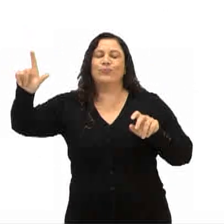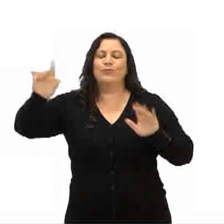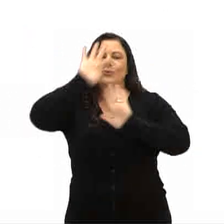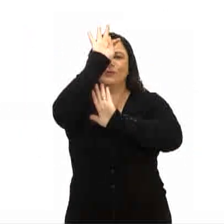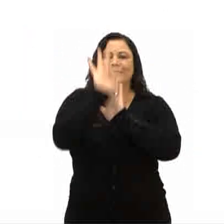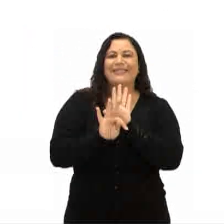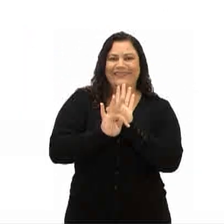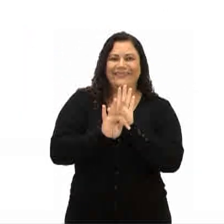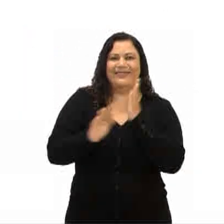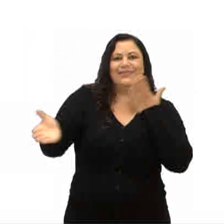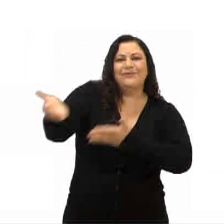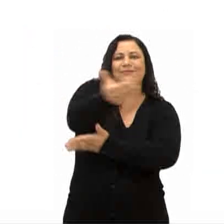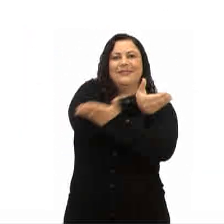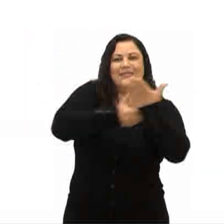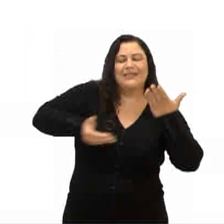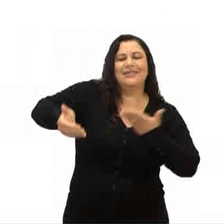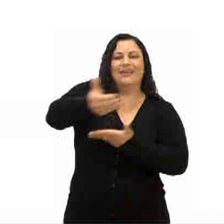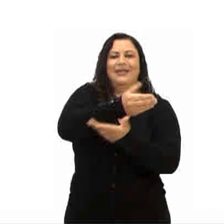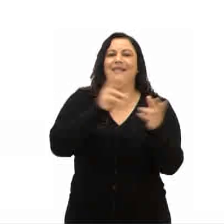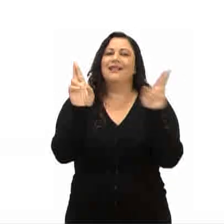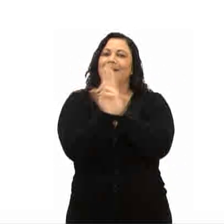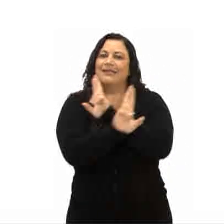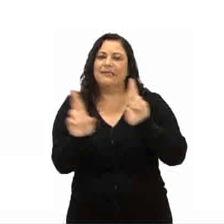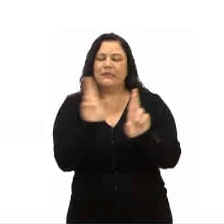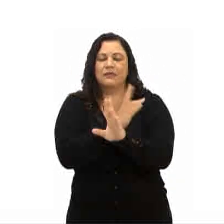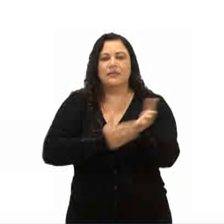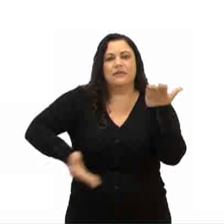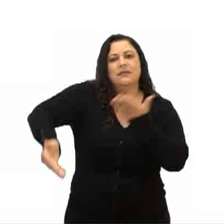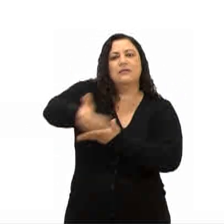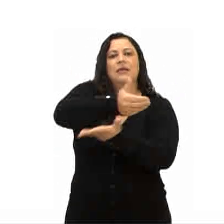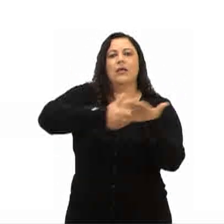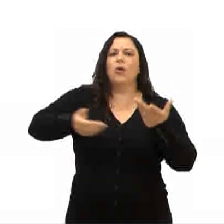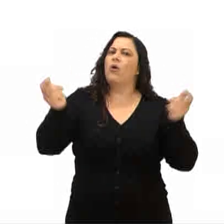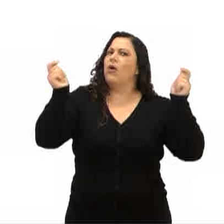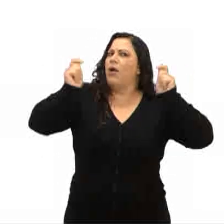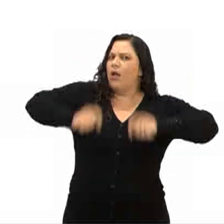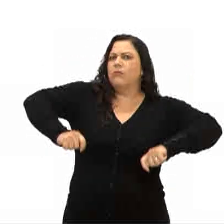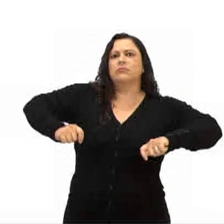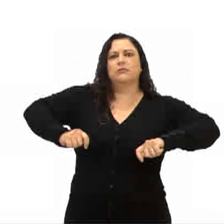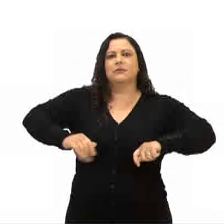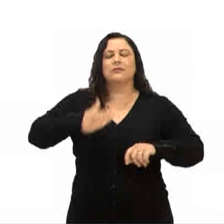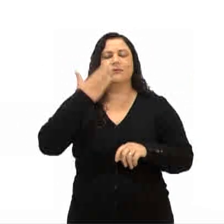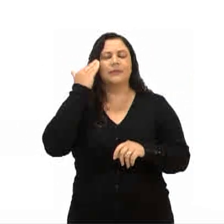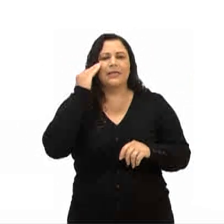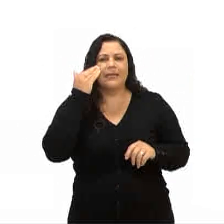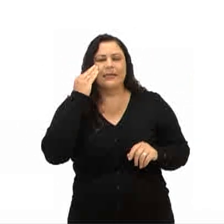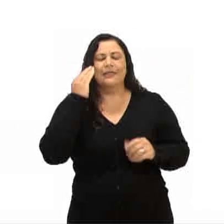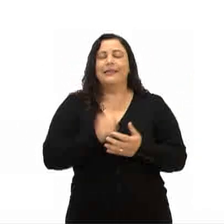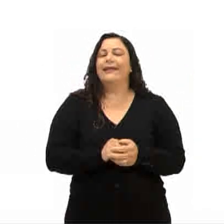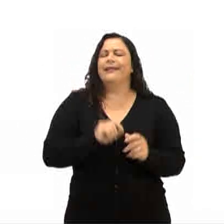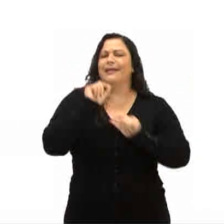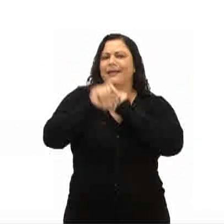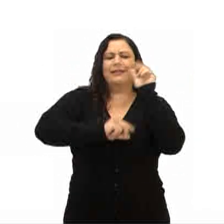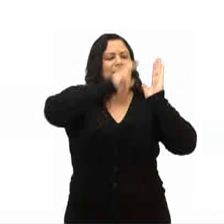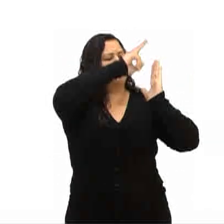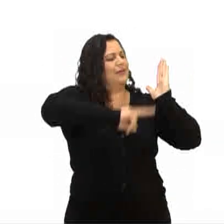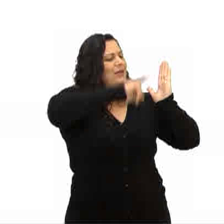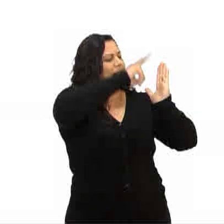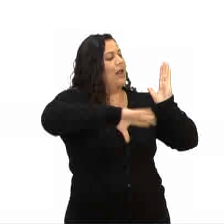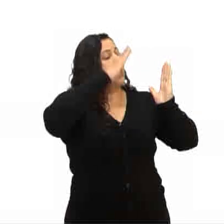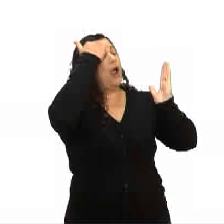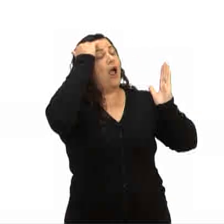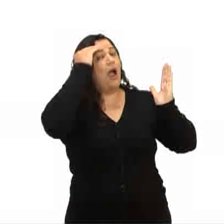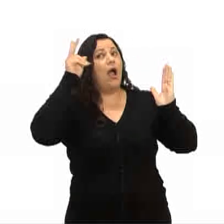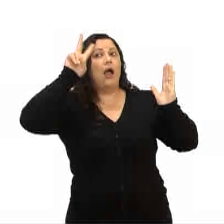de intertextualidade. E é usado para contemplar o conhecimento de mundo dos leitores. A obra citada é a